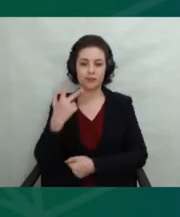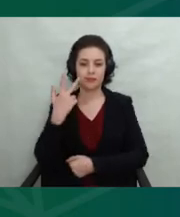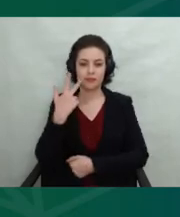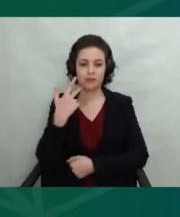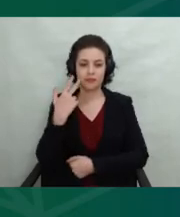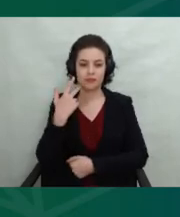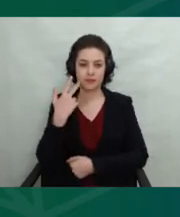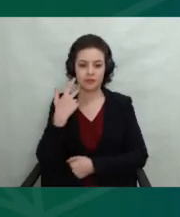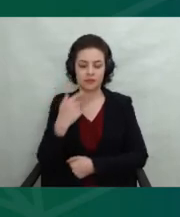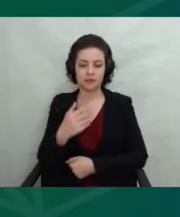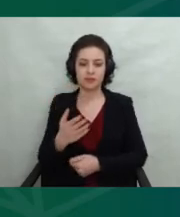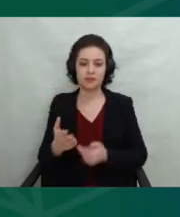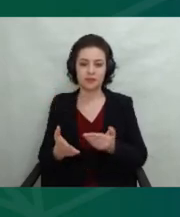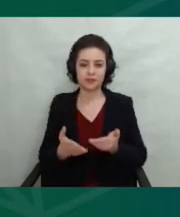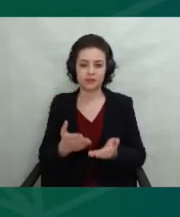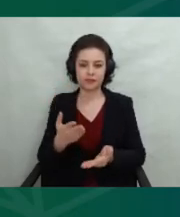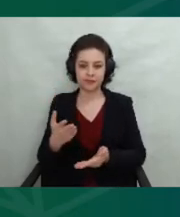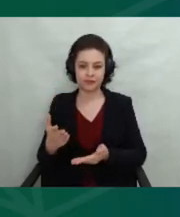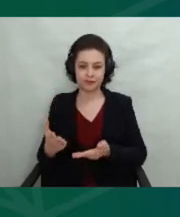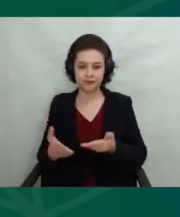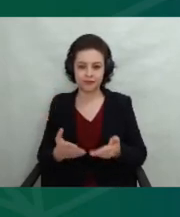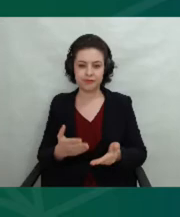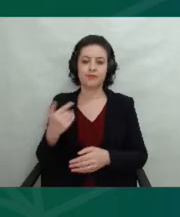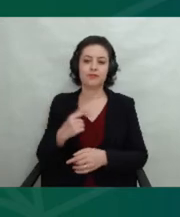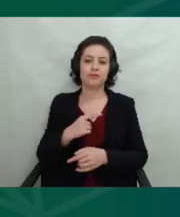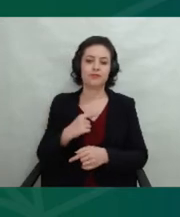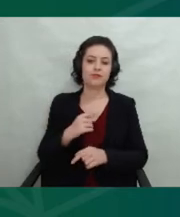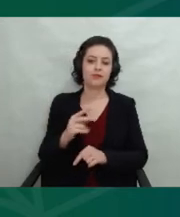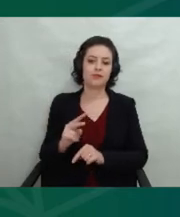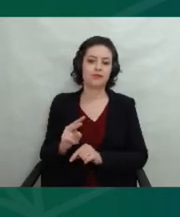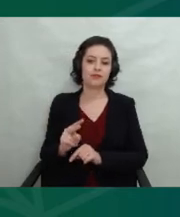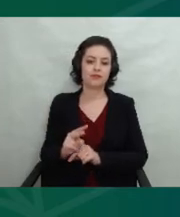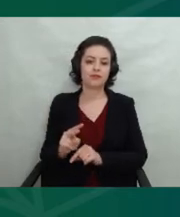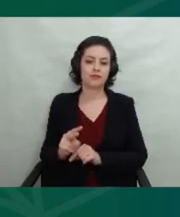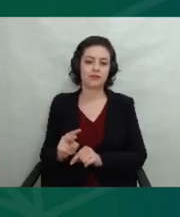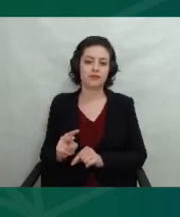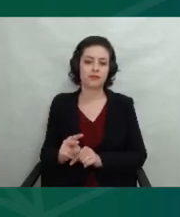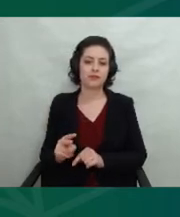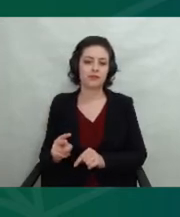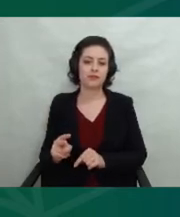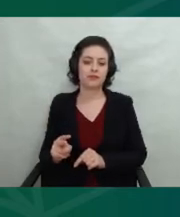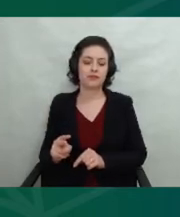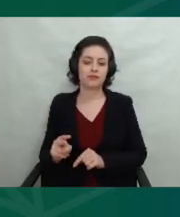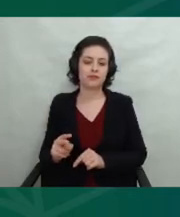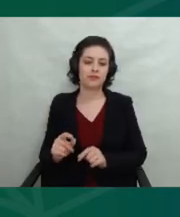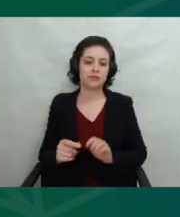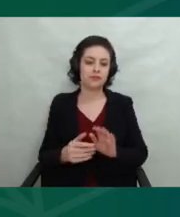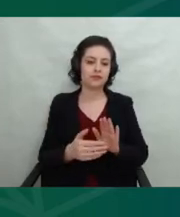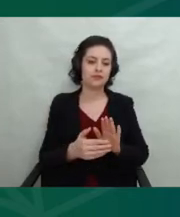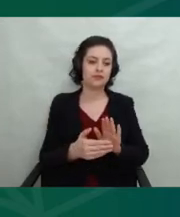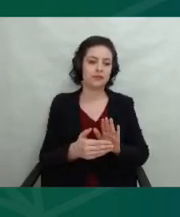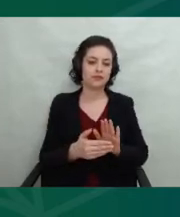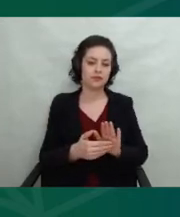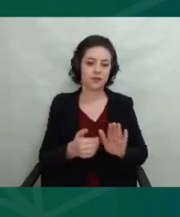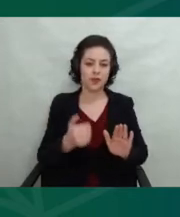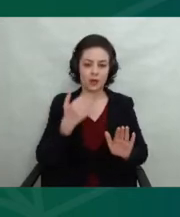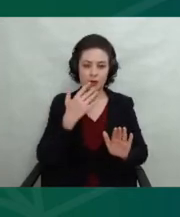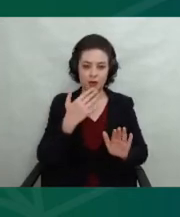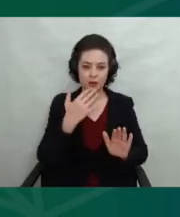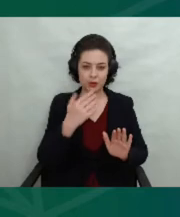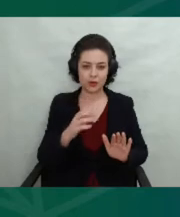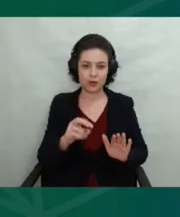o cuidado, entre aspas, né, que nós temos que não adianta muito, de tirar a cor do corante por